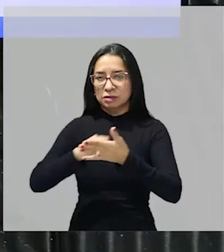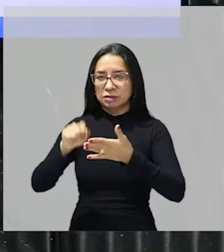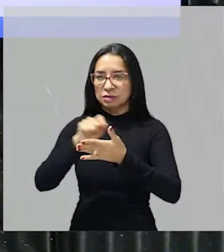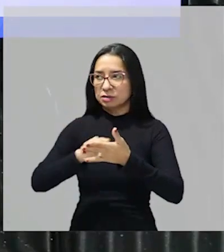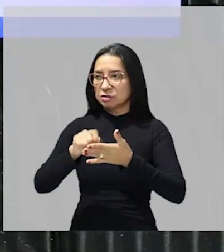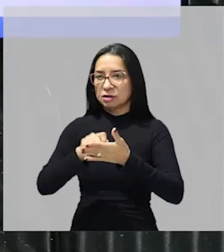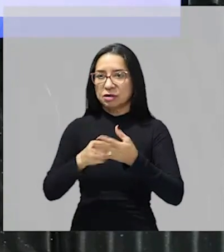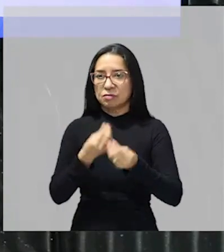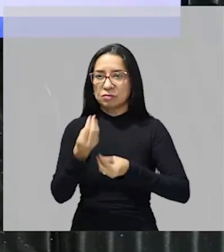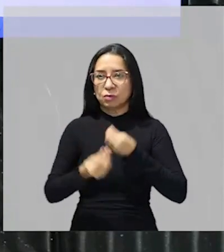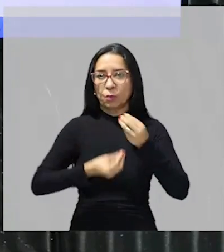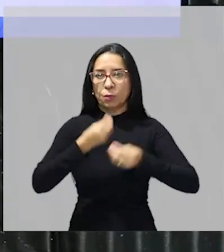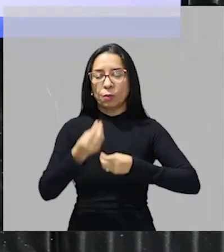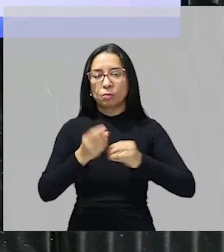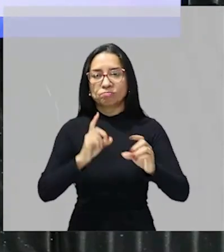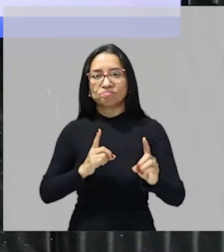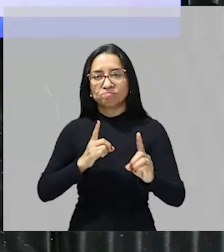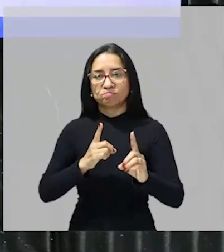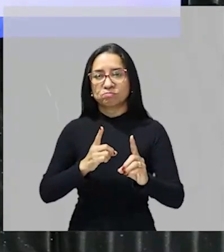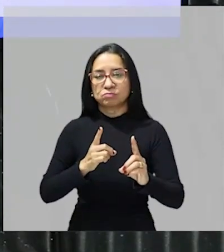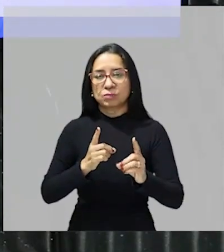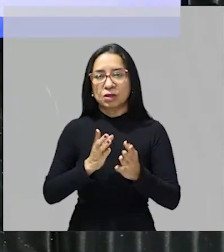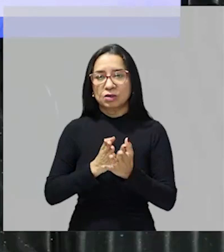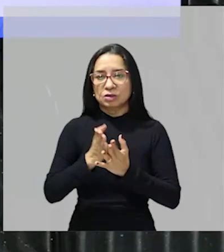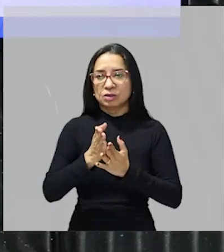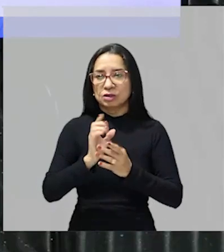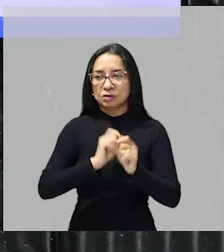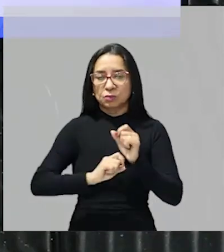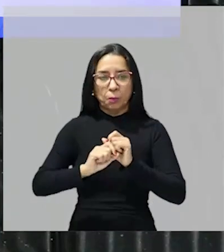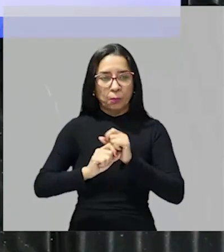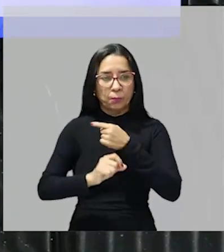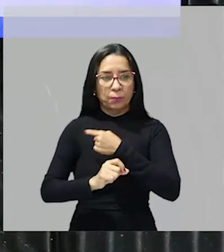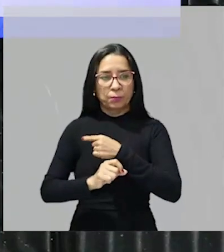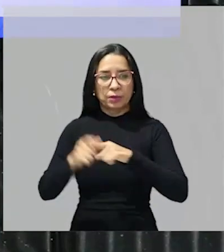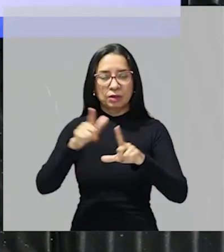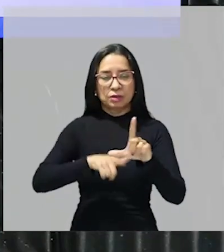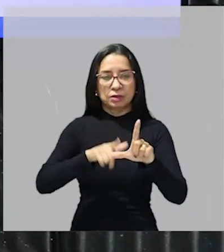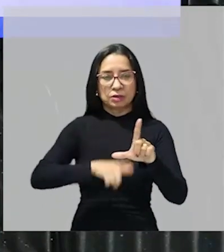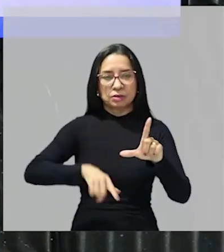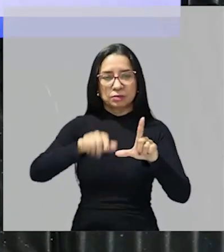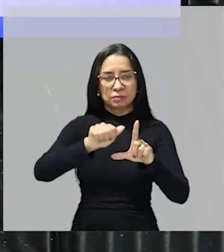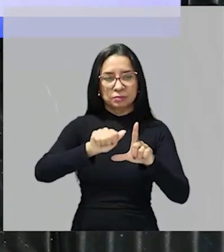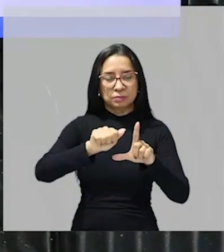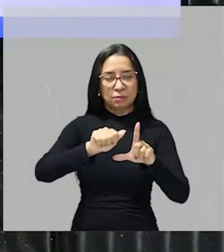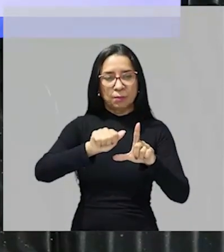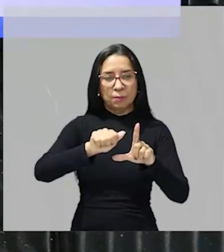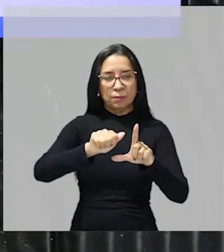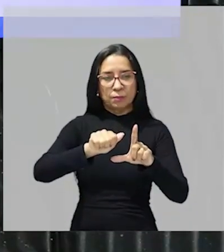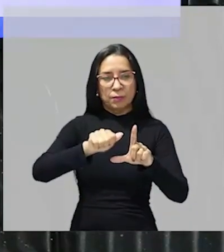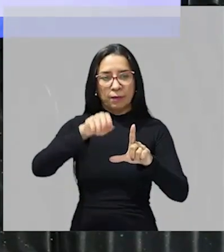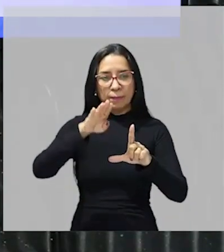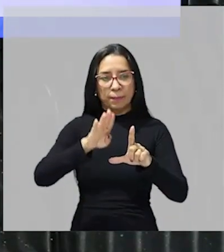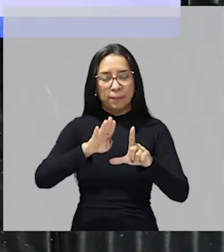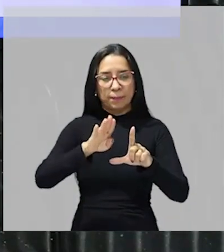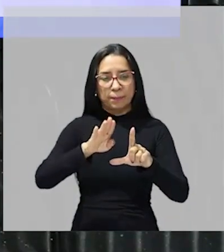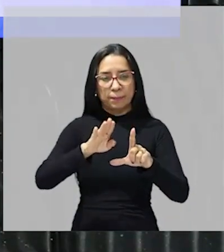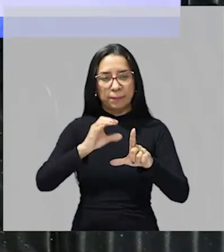para provocá-los de forma velada, dar voz ao movimento popular,